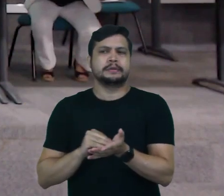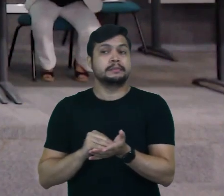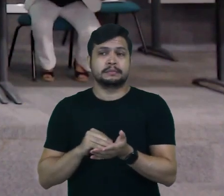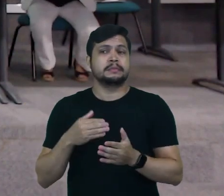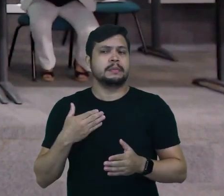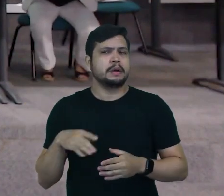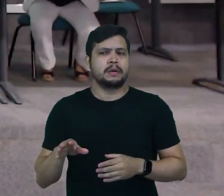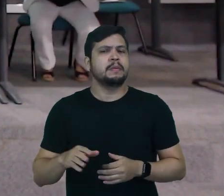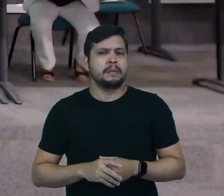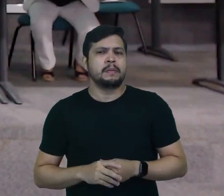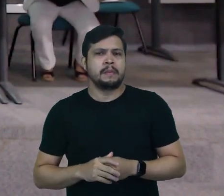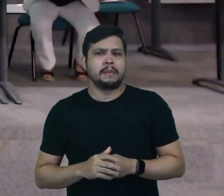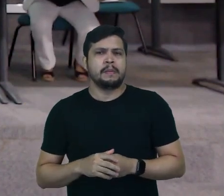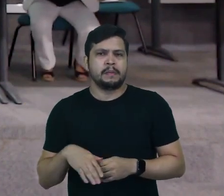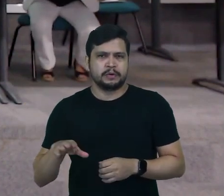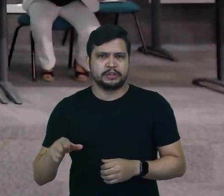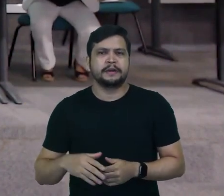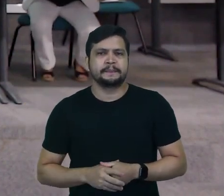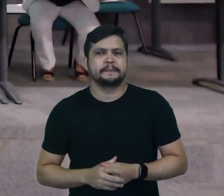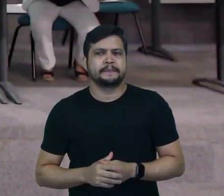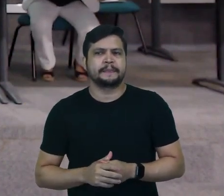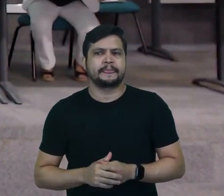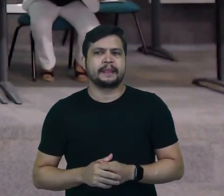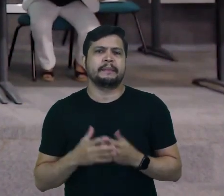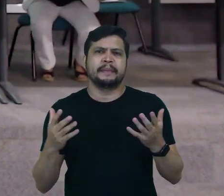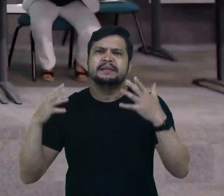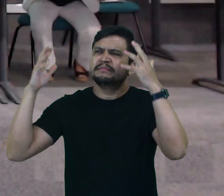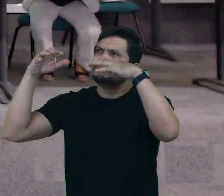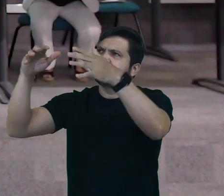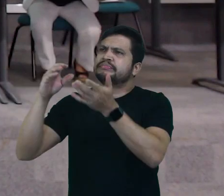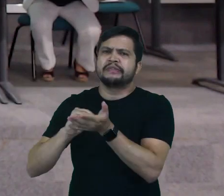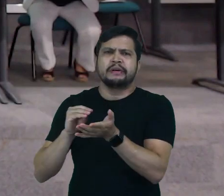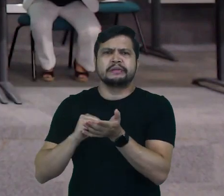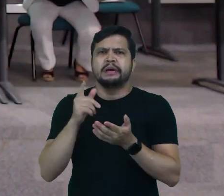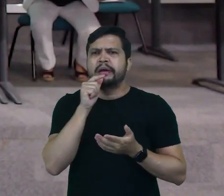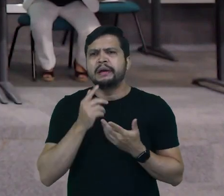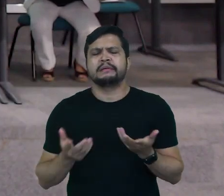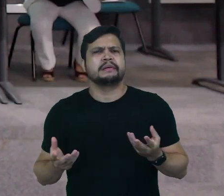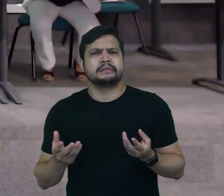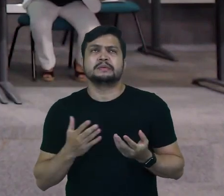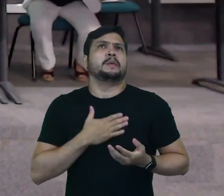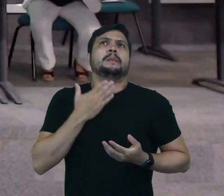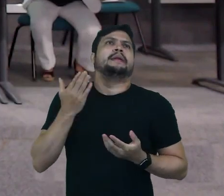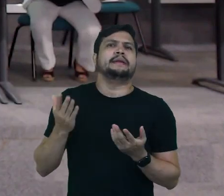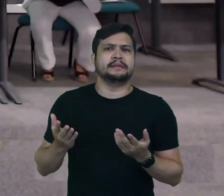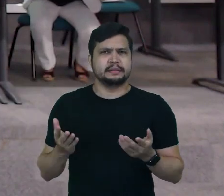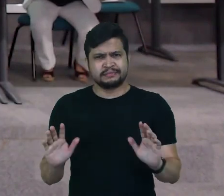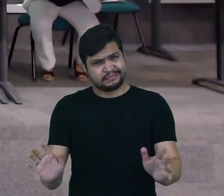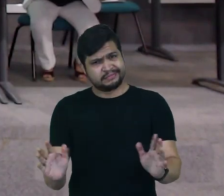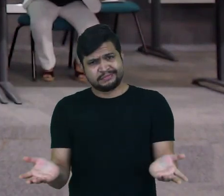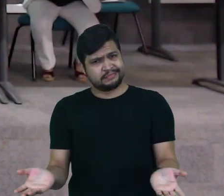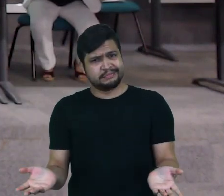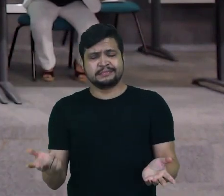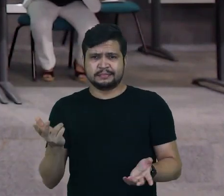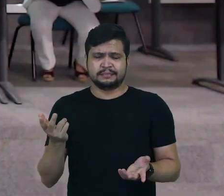muita gente em palestra que eu vou e digo, gente, seca ser surpresa para nós? Não. E eu até concordo com isso, porque